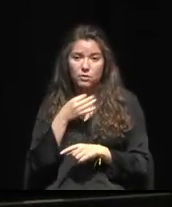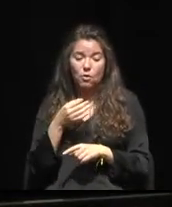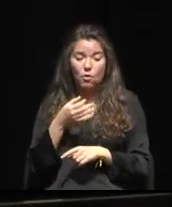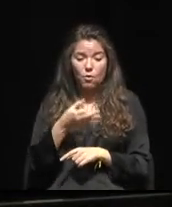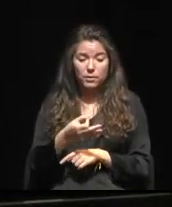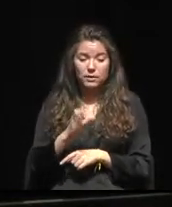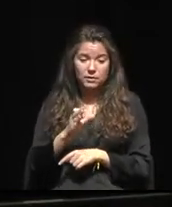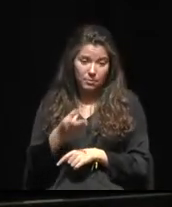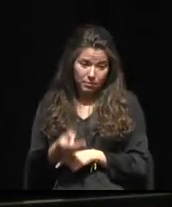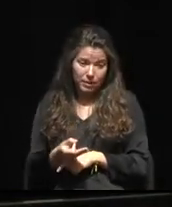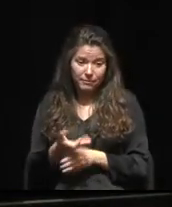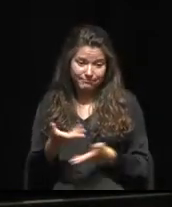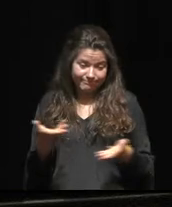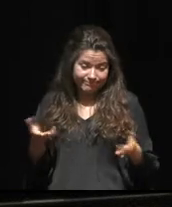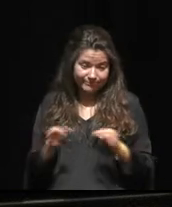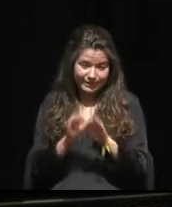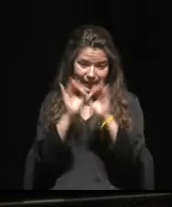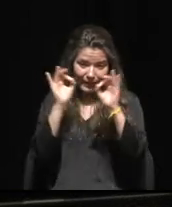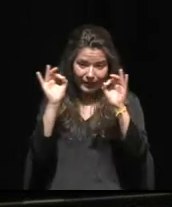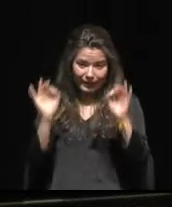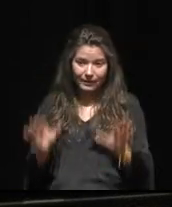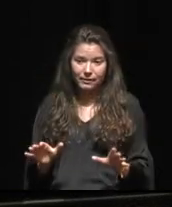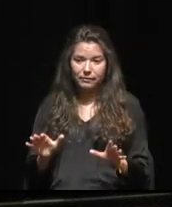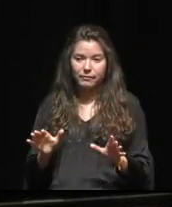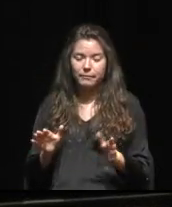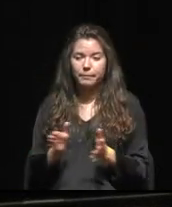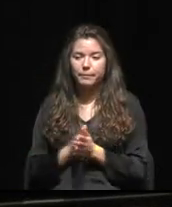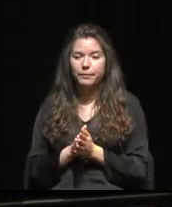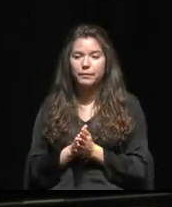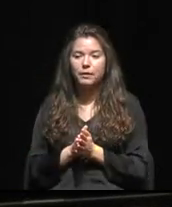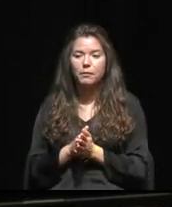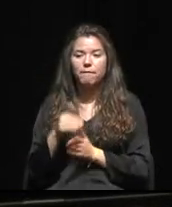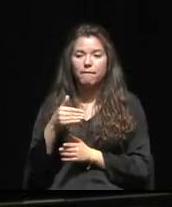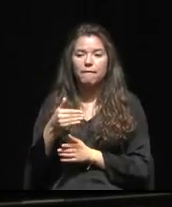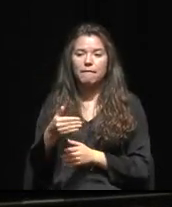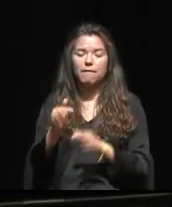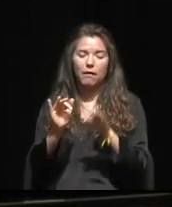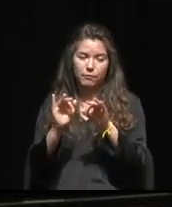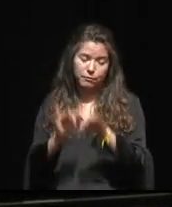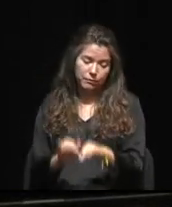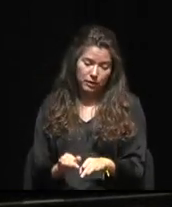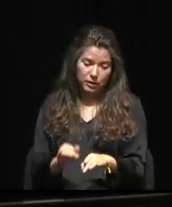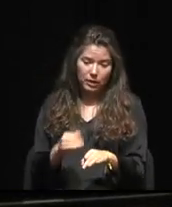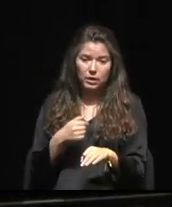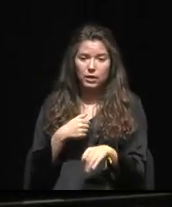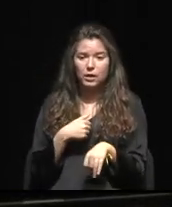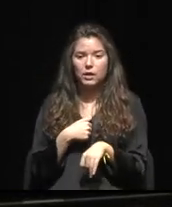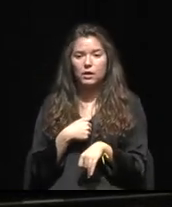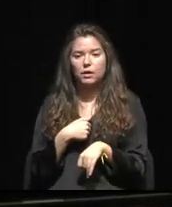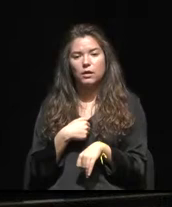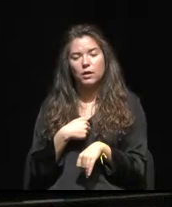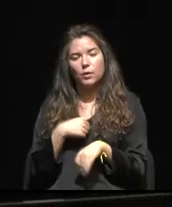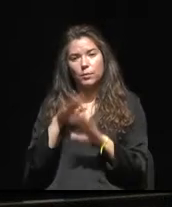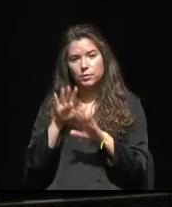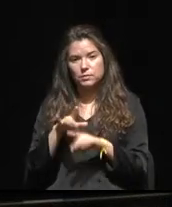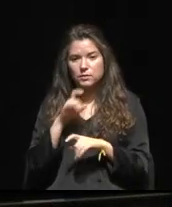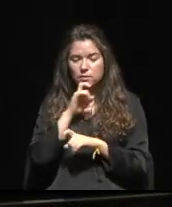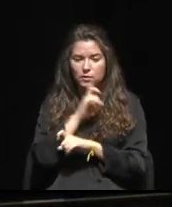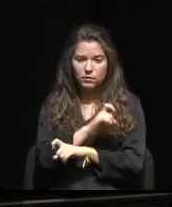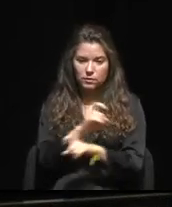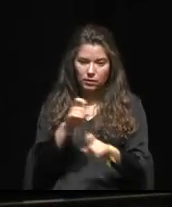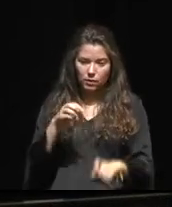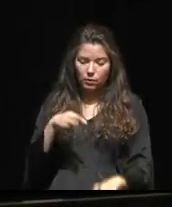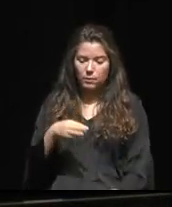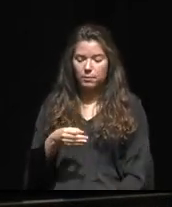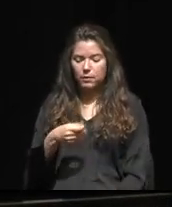o PCP h para terminar eu não posso deixar de informar que o mpt